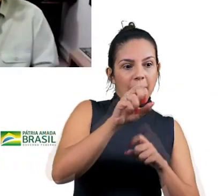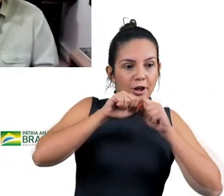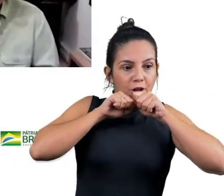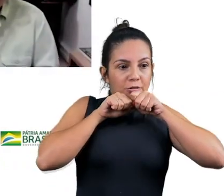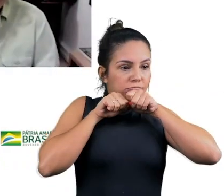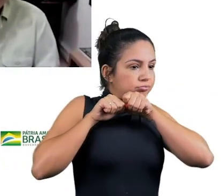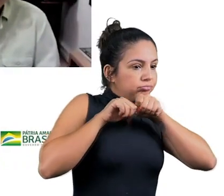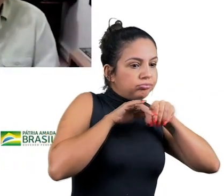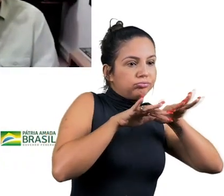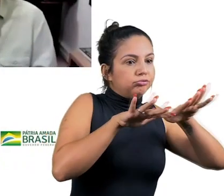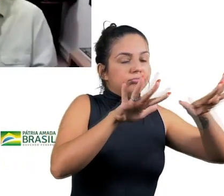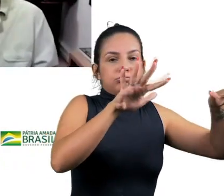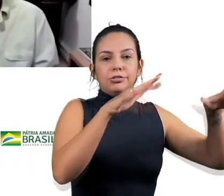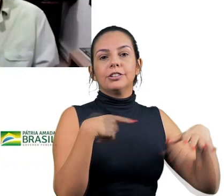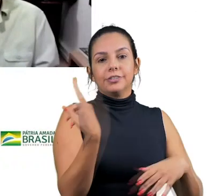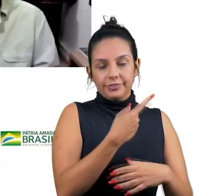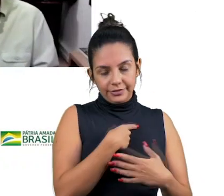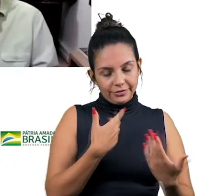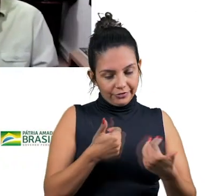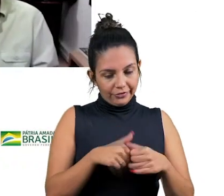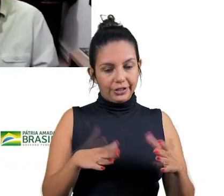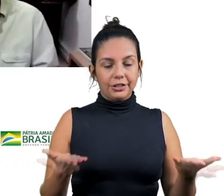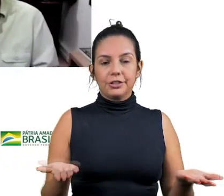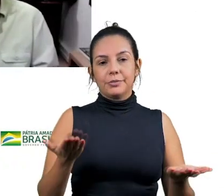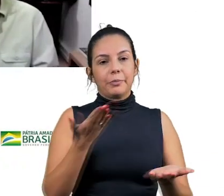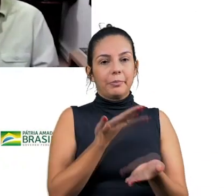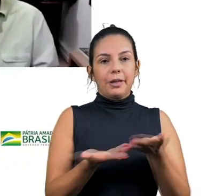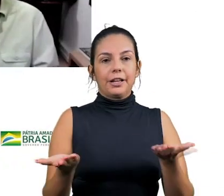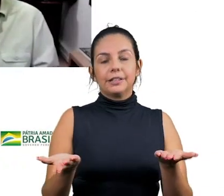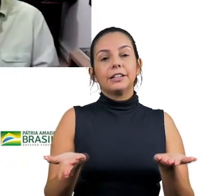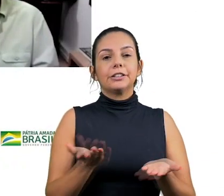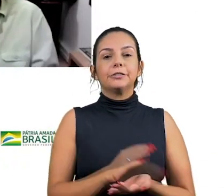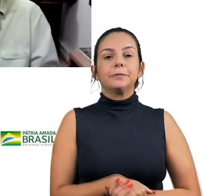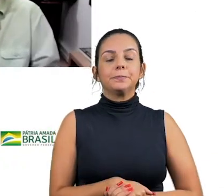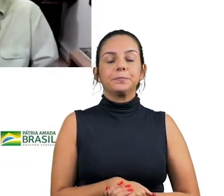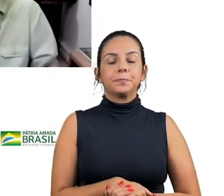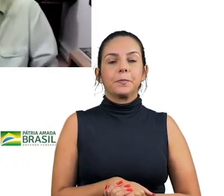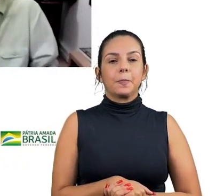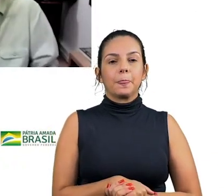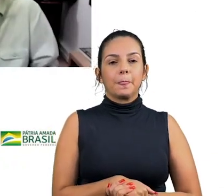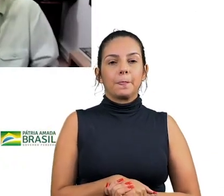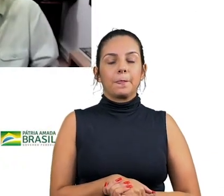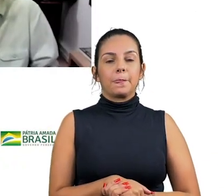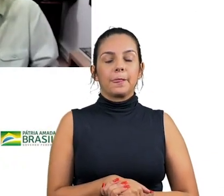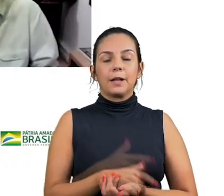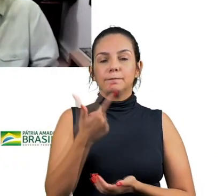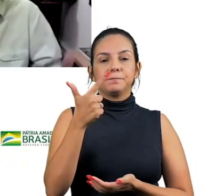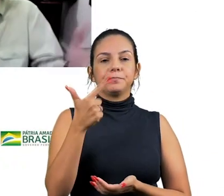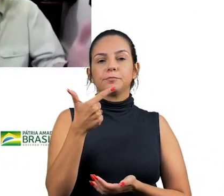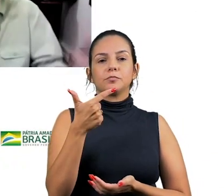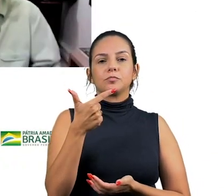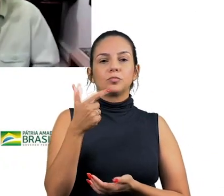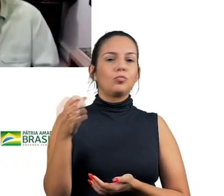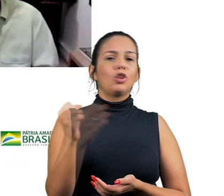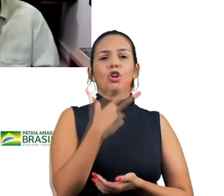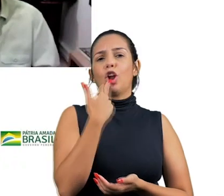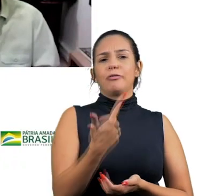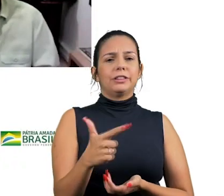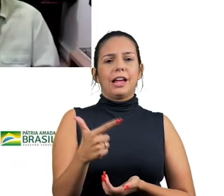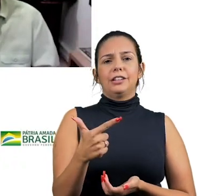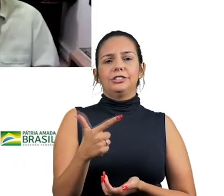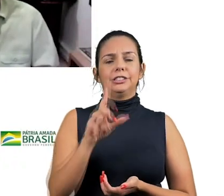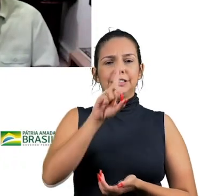sobreviver. E aí a gente fica completamente indefeso. Tá certo? Quer dizer, não tem novidade nisso.